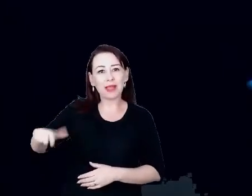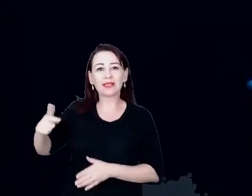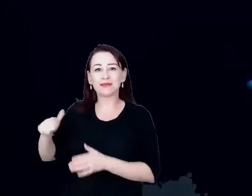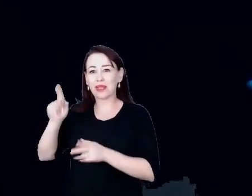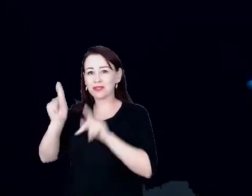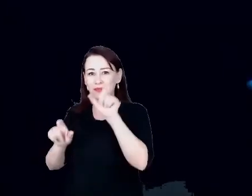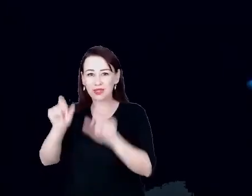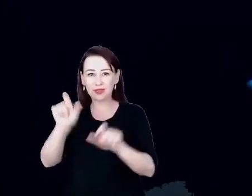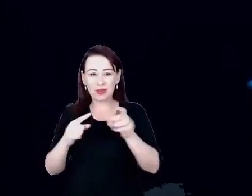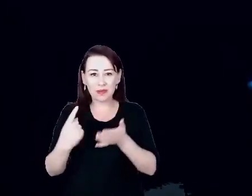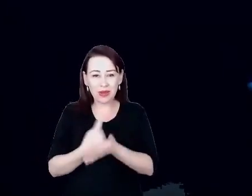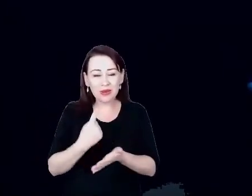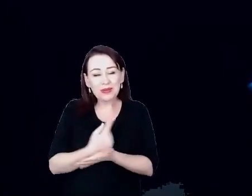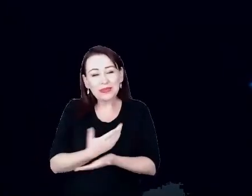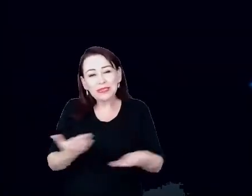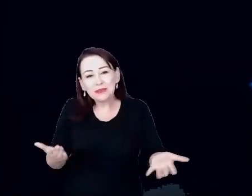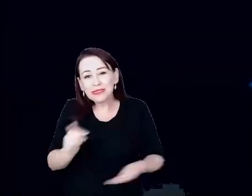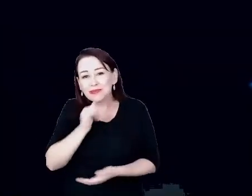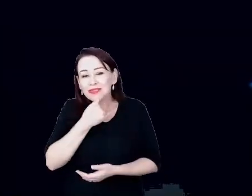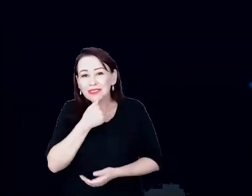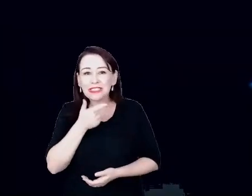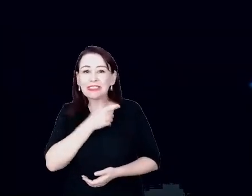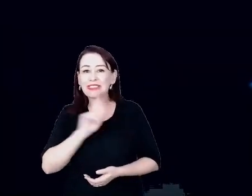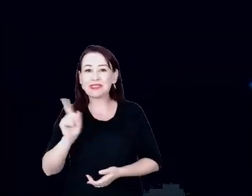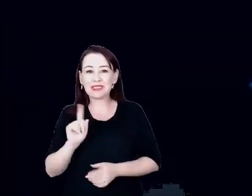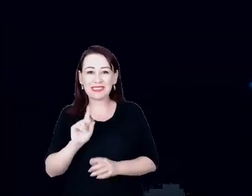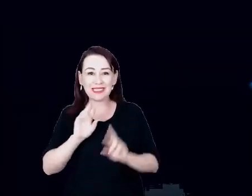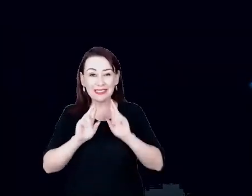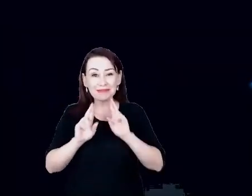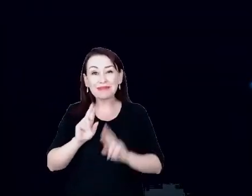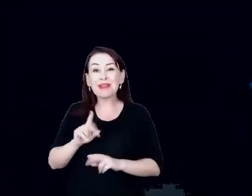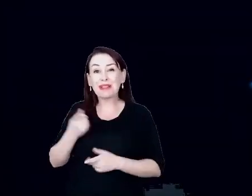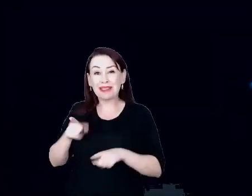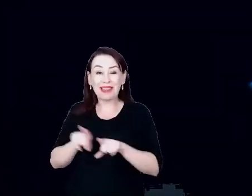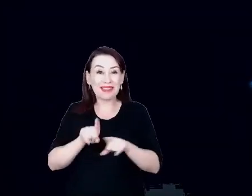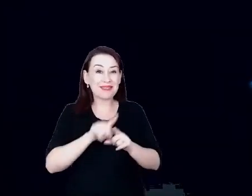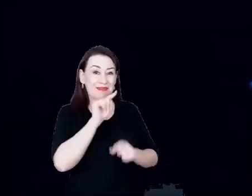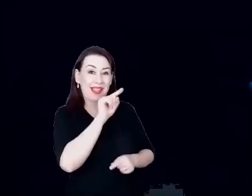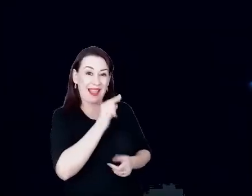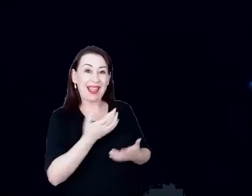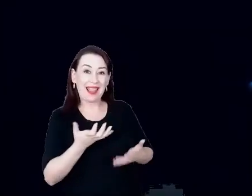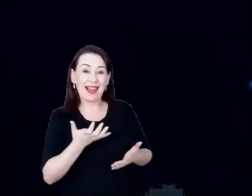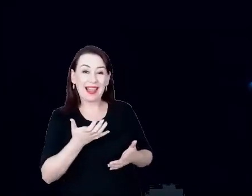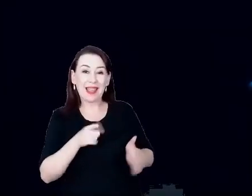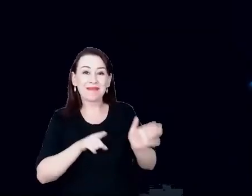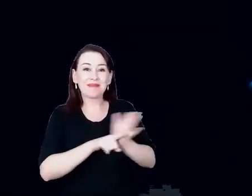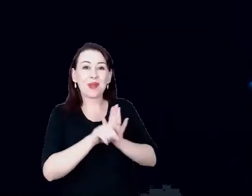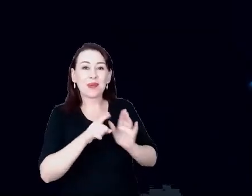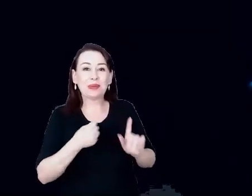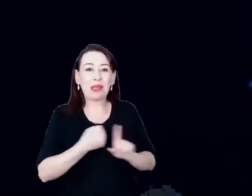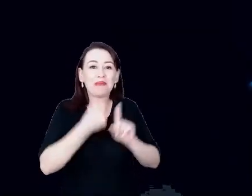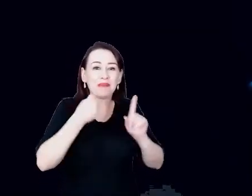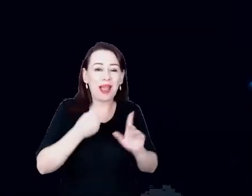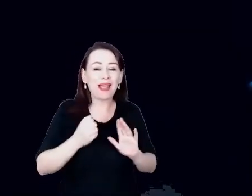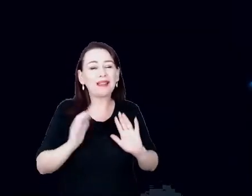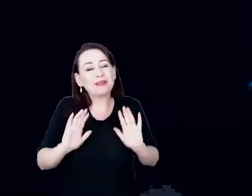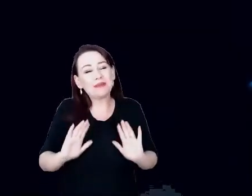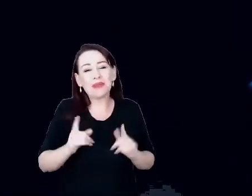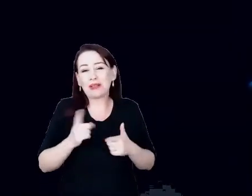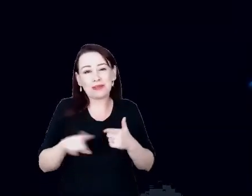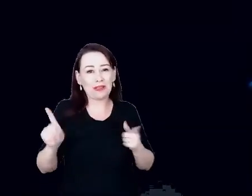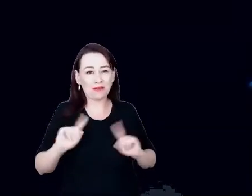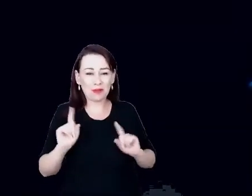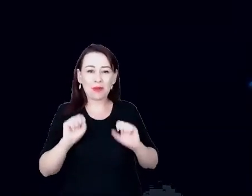não vai conseguir responder. Eu mesma queria perguntar também sobre os impactos da mineralogia, mas a gente pode, né,